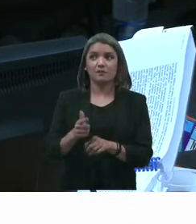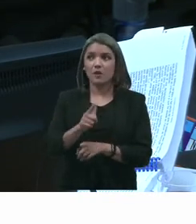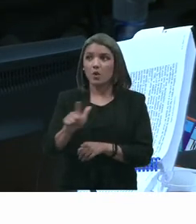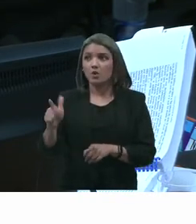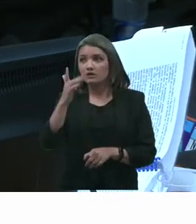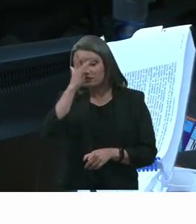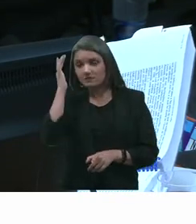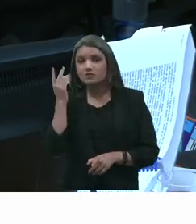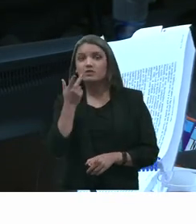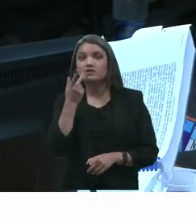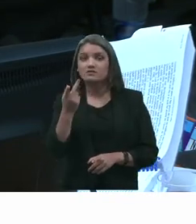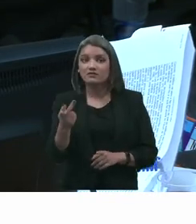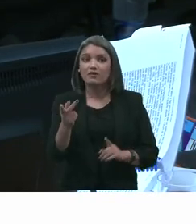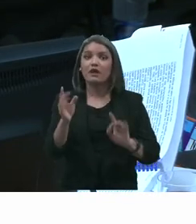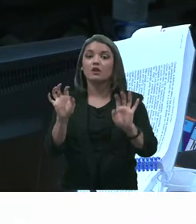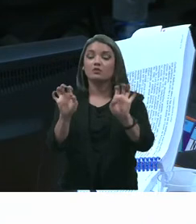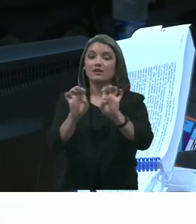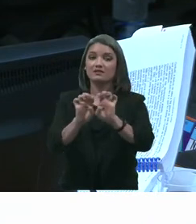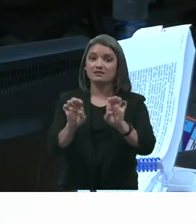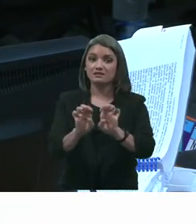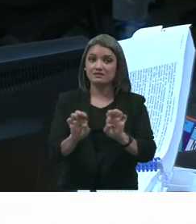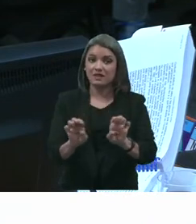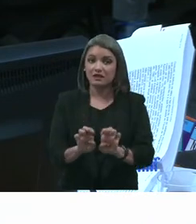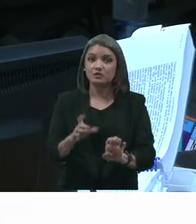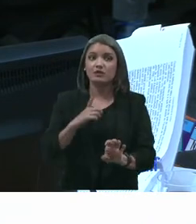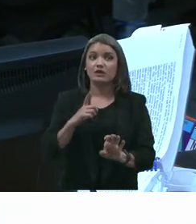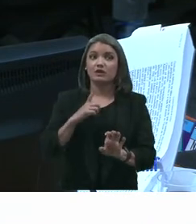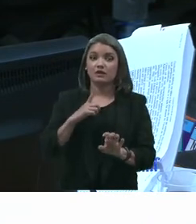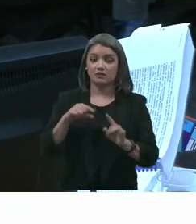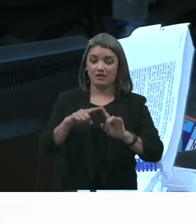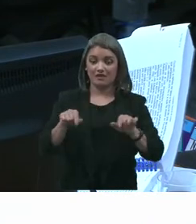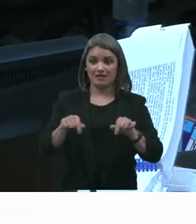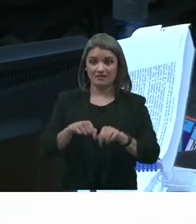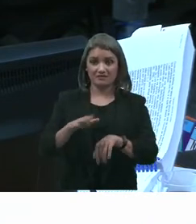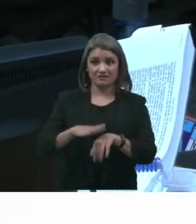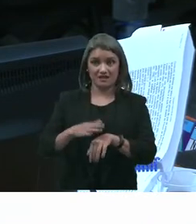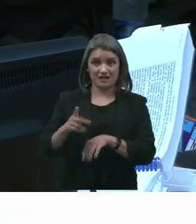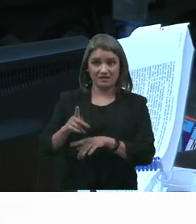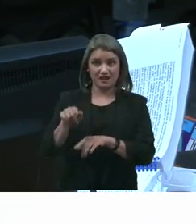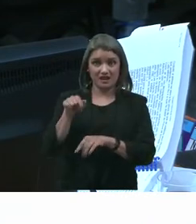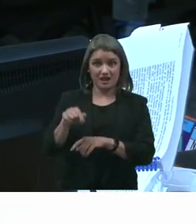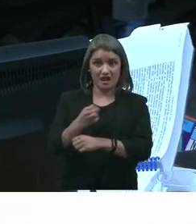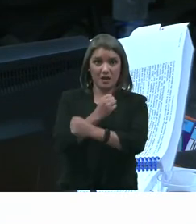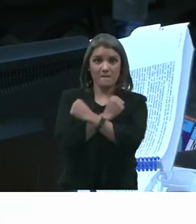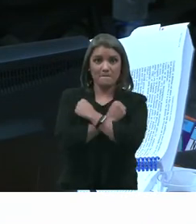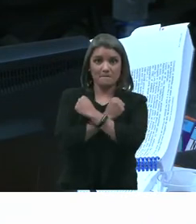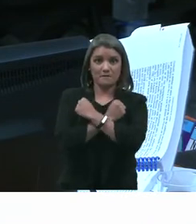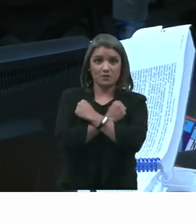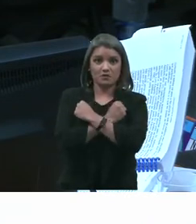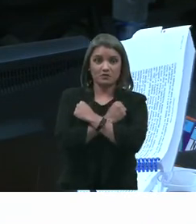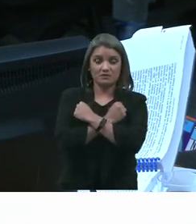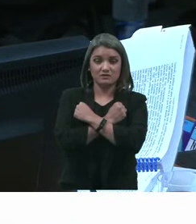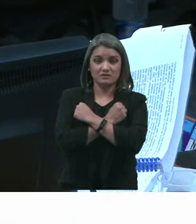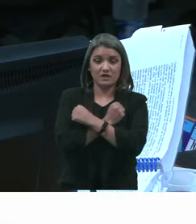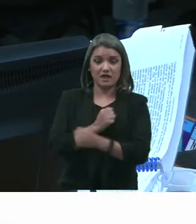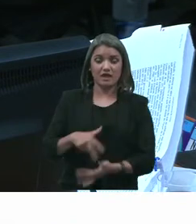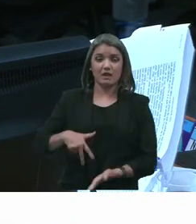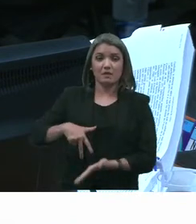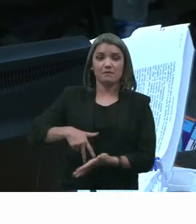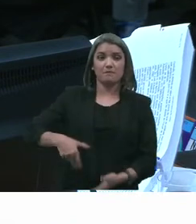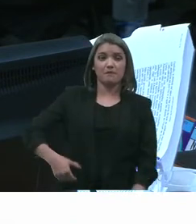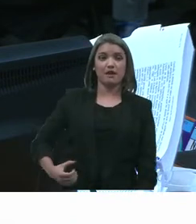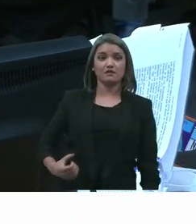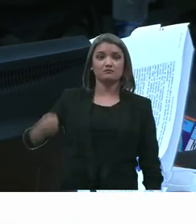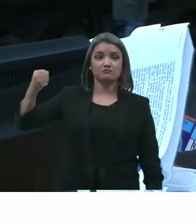pessoas, afirmando que a estátua existente em seu gabinete no Fórum de Búzios era em pé segurando uma lança.